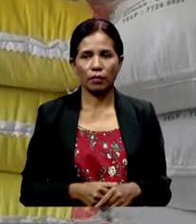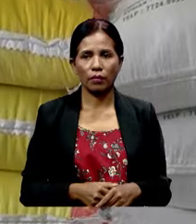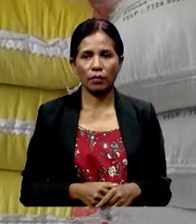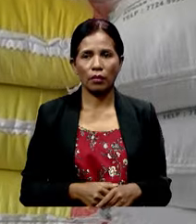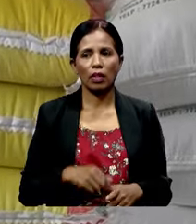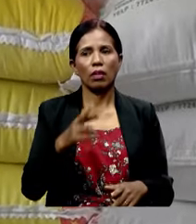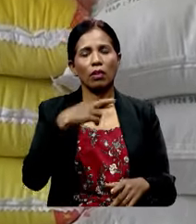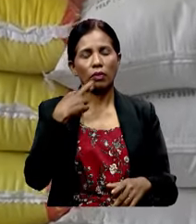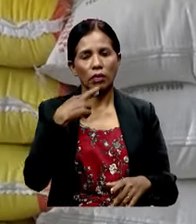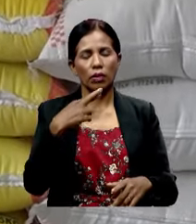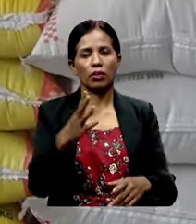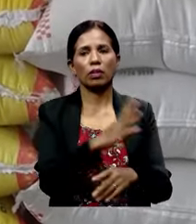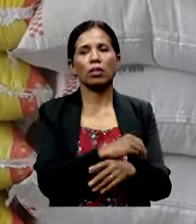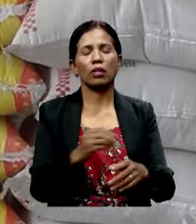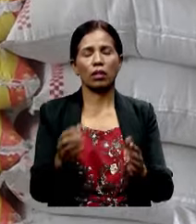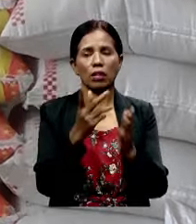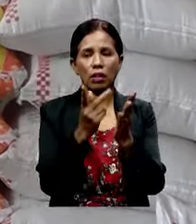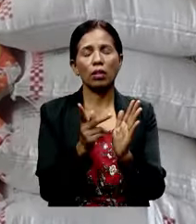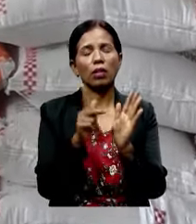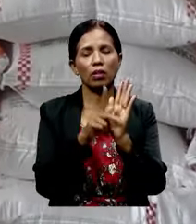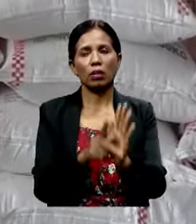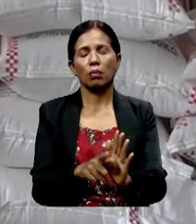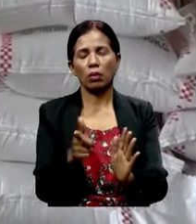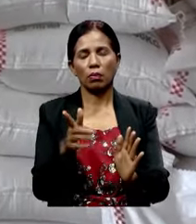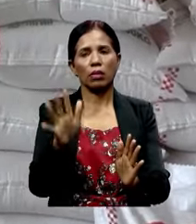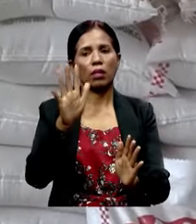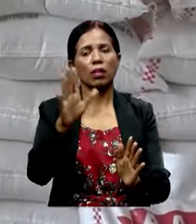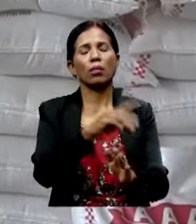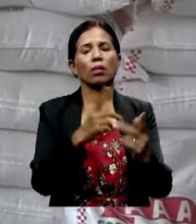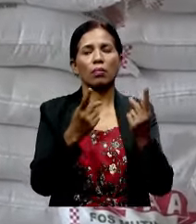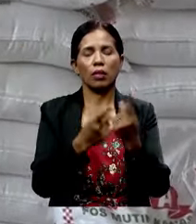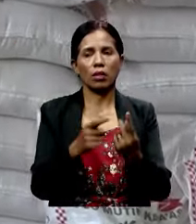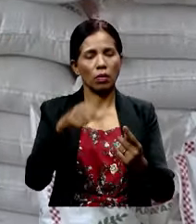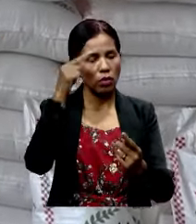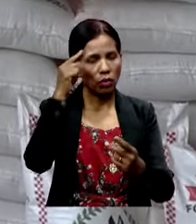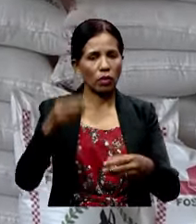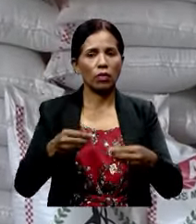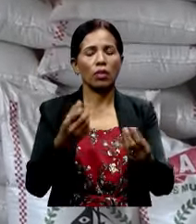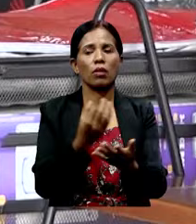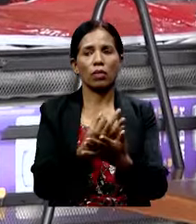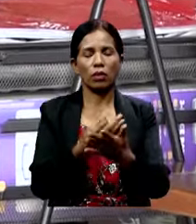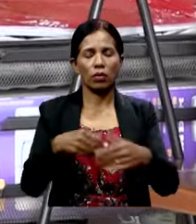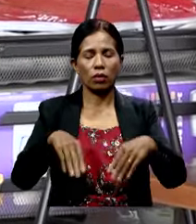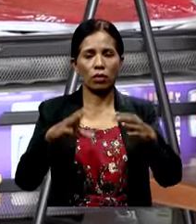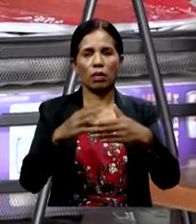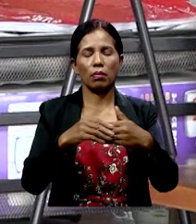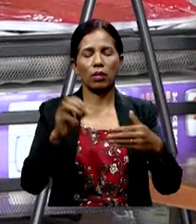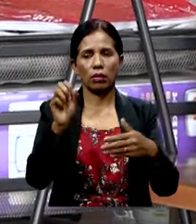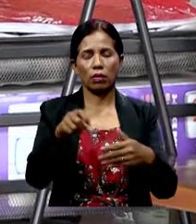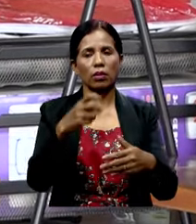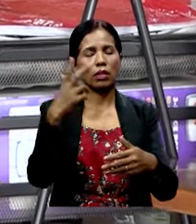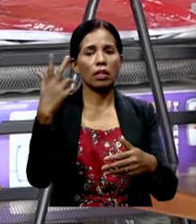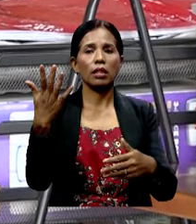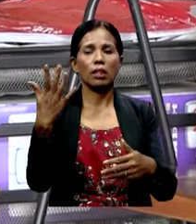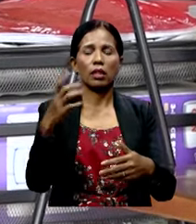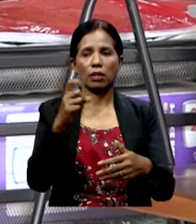Fos ho marka no na manis kilograma ro nulo resing lima hu si empresa Alfa Dili nebe governo subsidia atu fan ho folin dollar sanu resing ida ba komunidadi